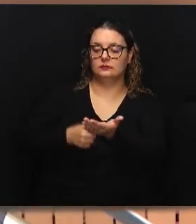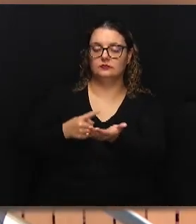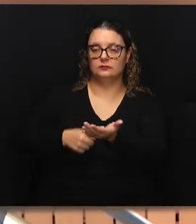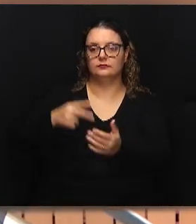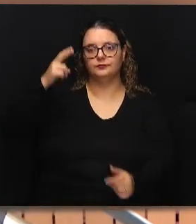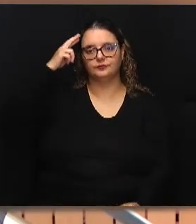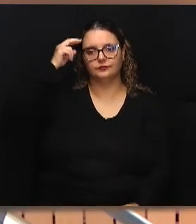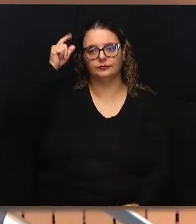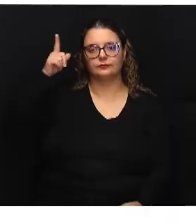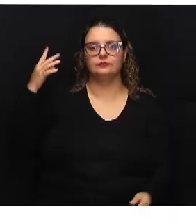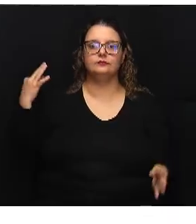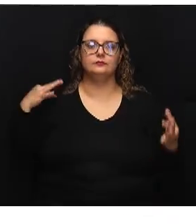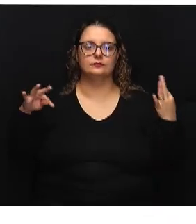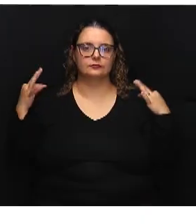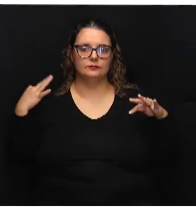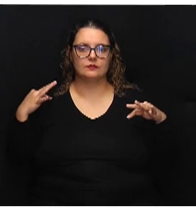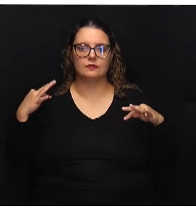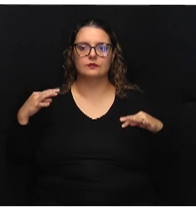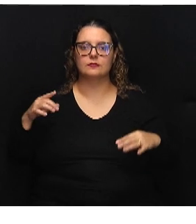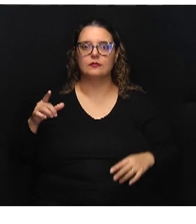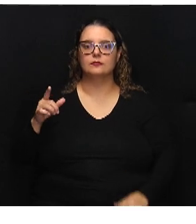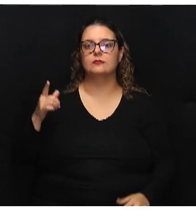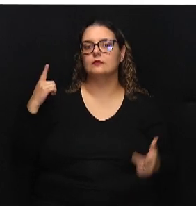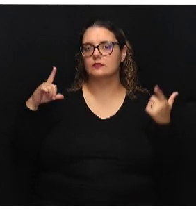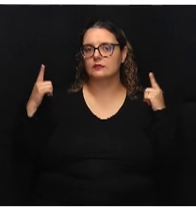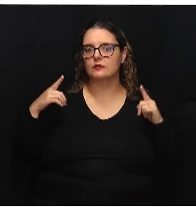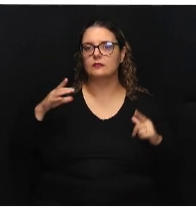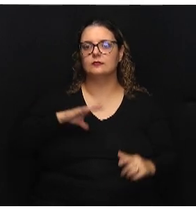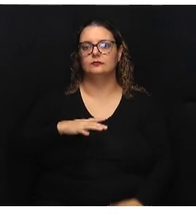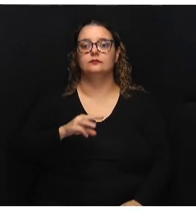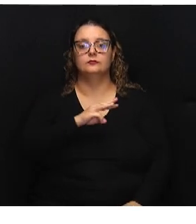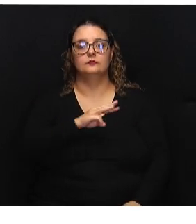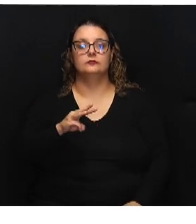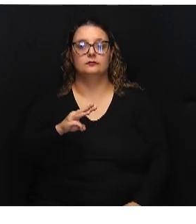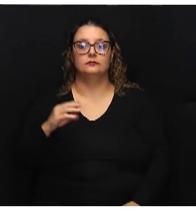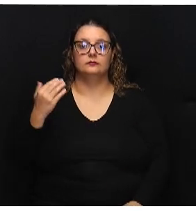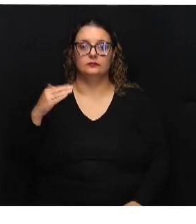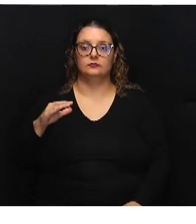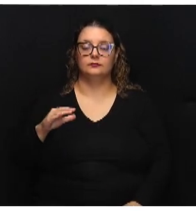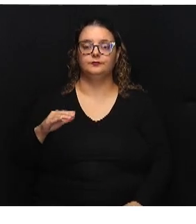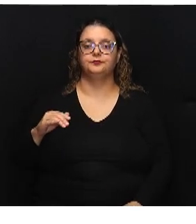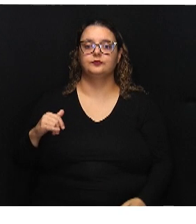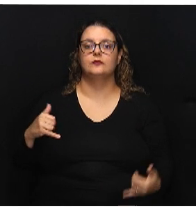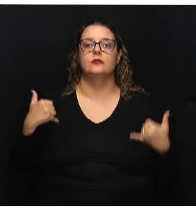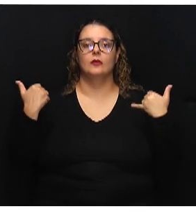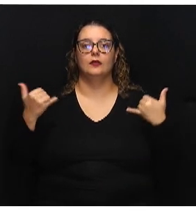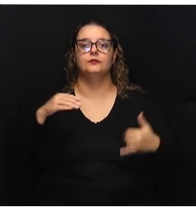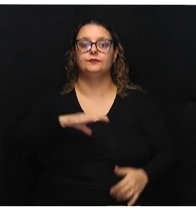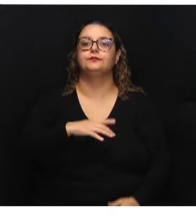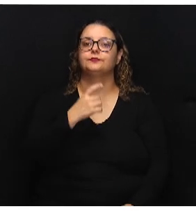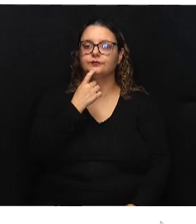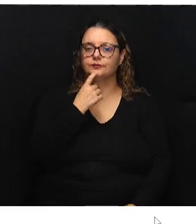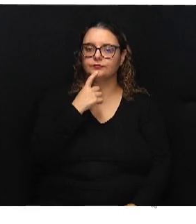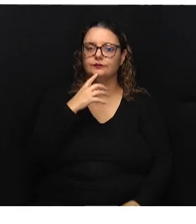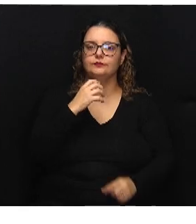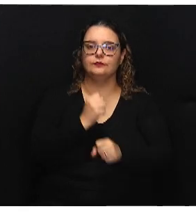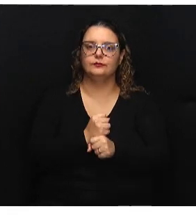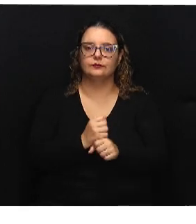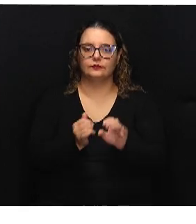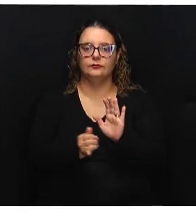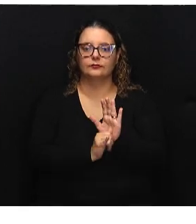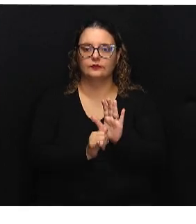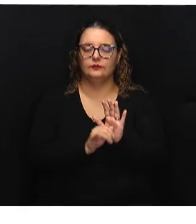turismo e lazer da cidade. Anualmente, o portal lança a seção Aniversário de Campinas, que reúne um editorial especial